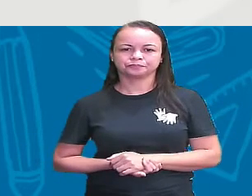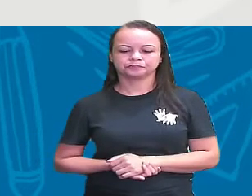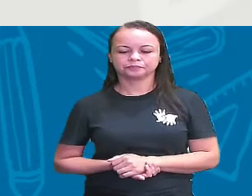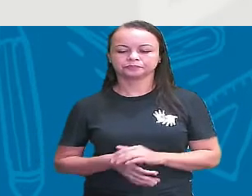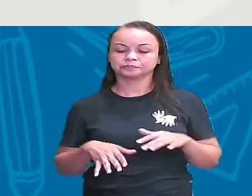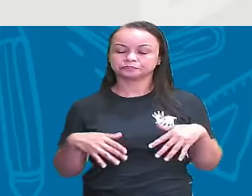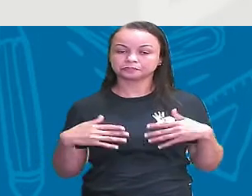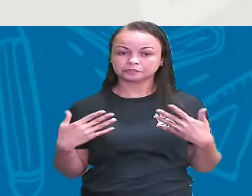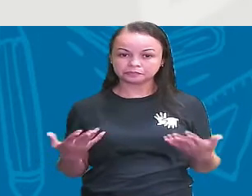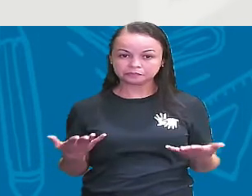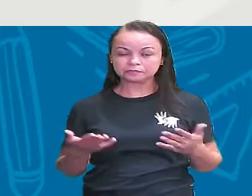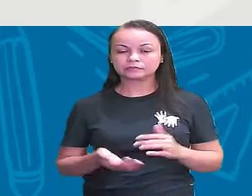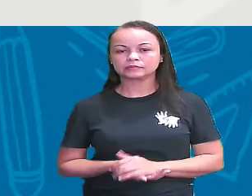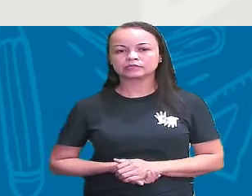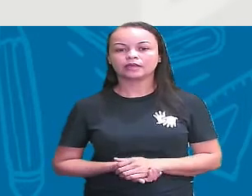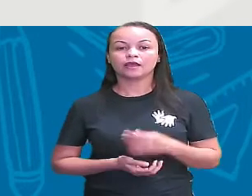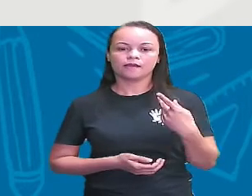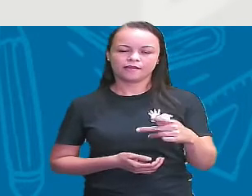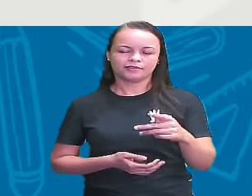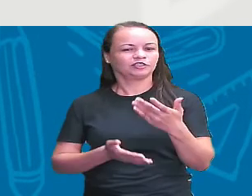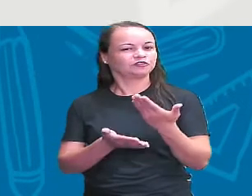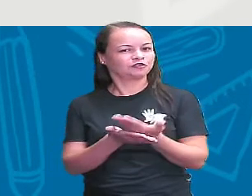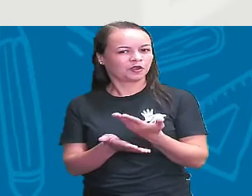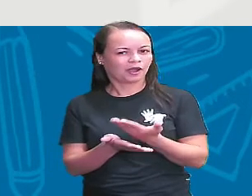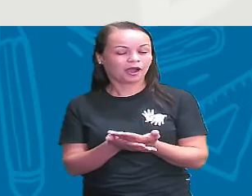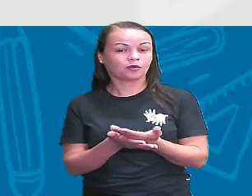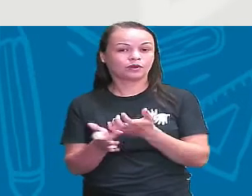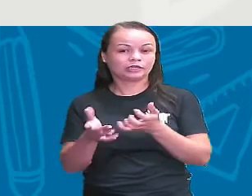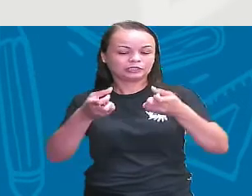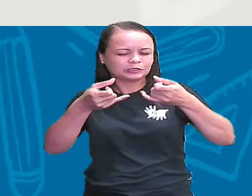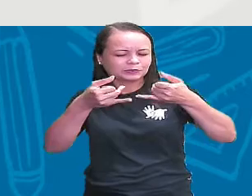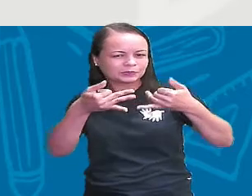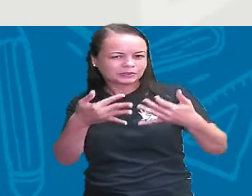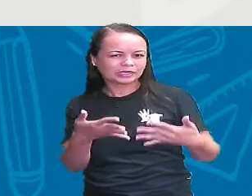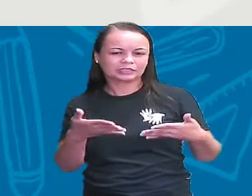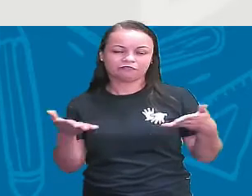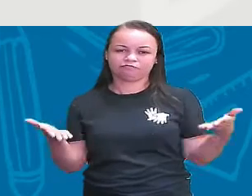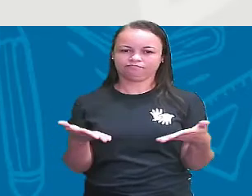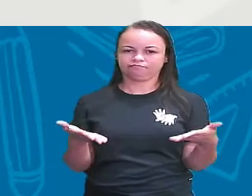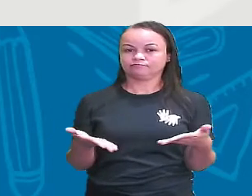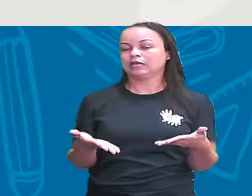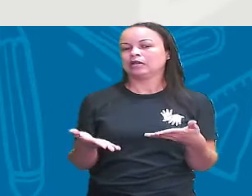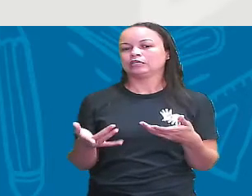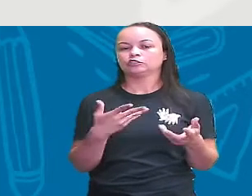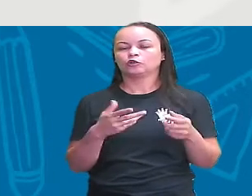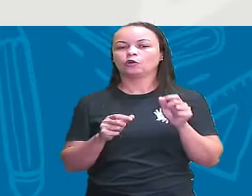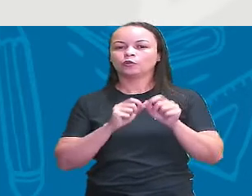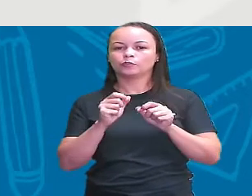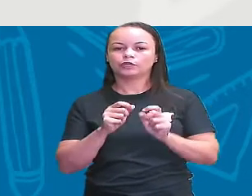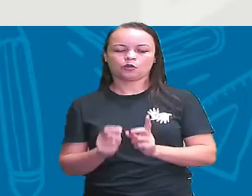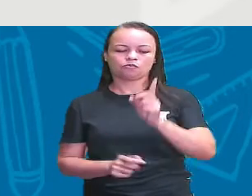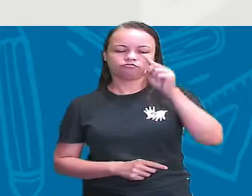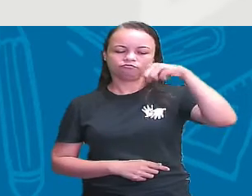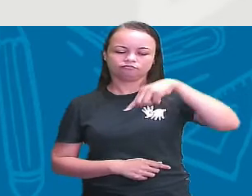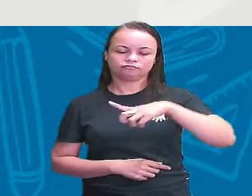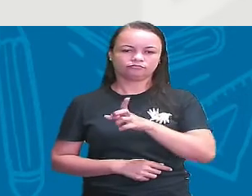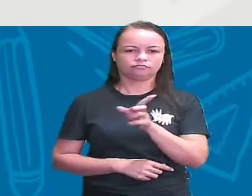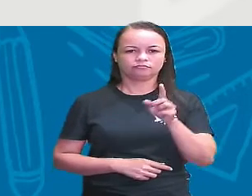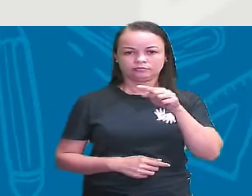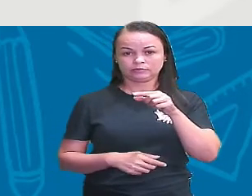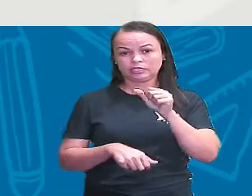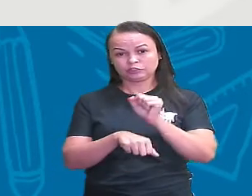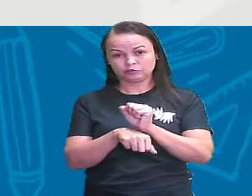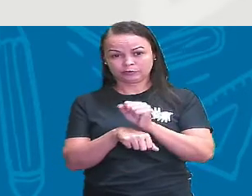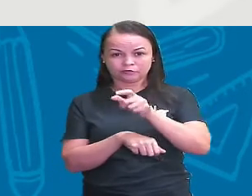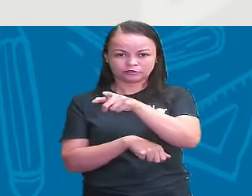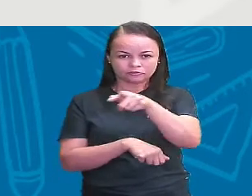Pronto. Então, essa foi a nossa aula explicativa de hoje sobre orientação espacial. Espero que vocês